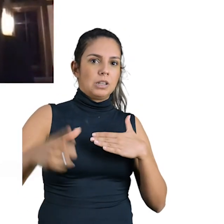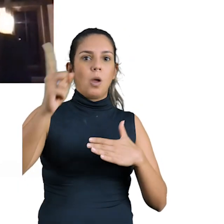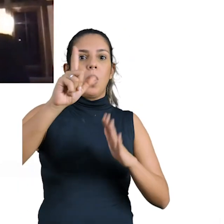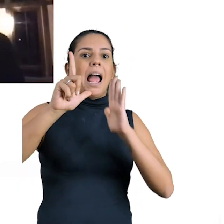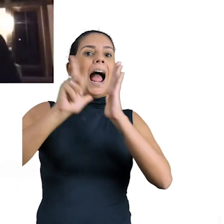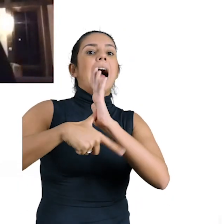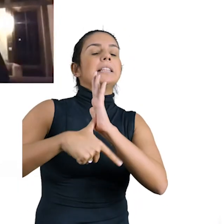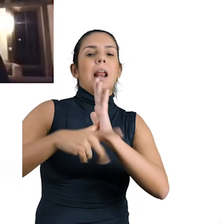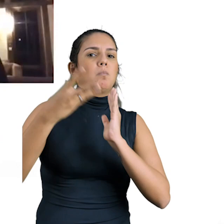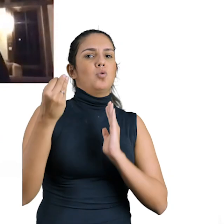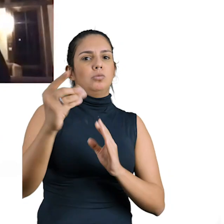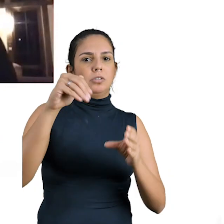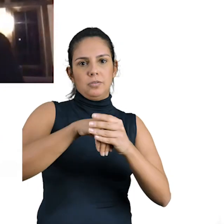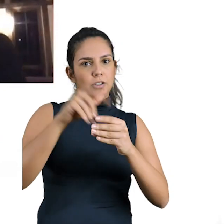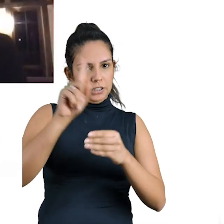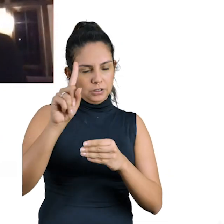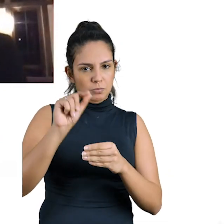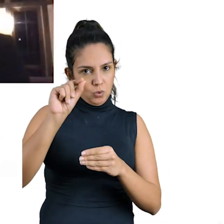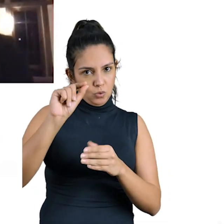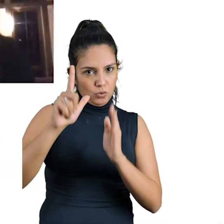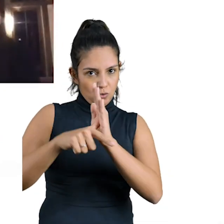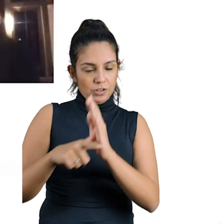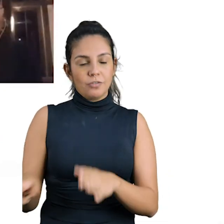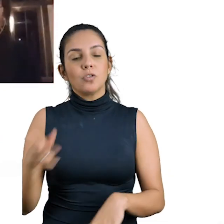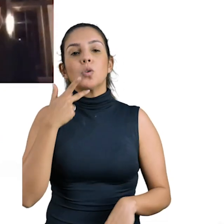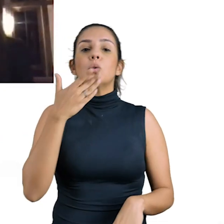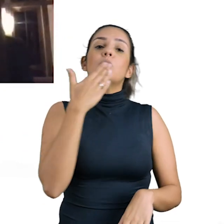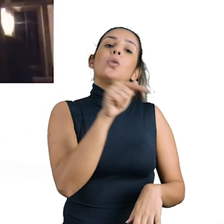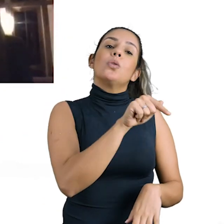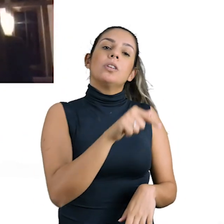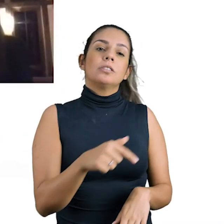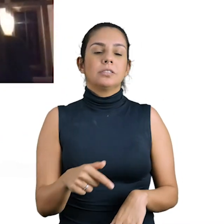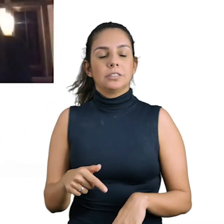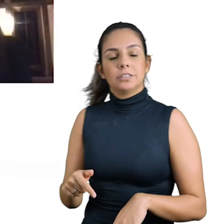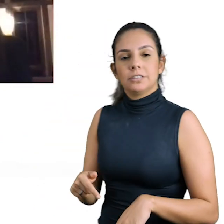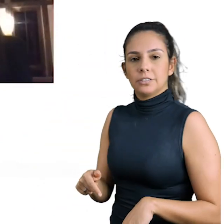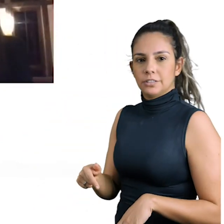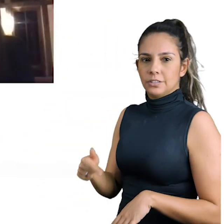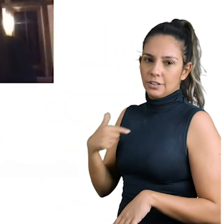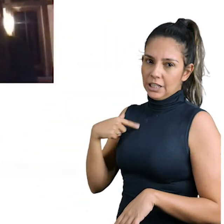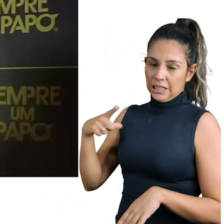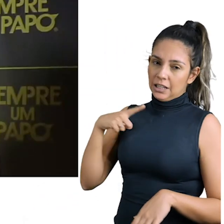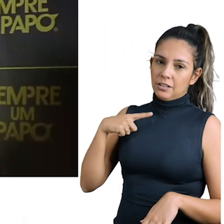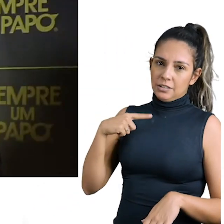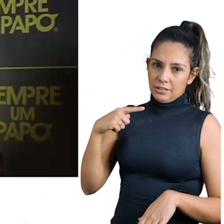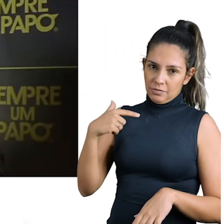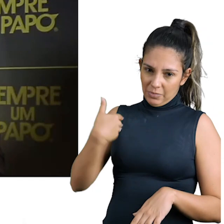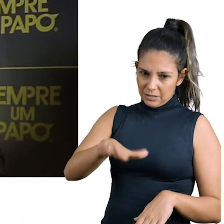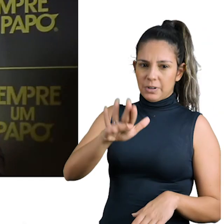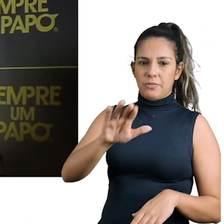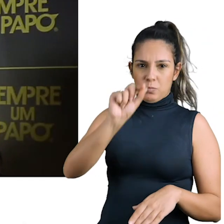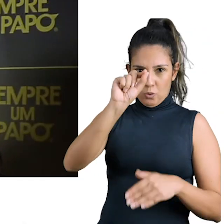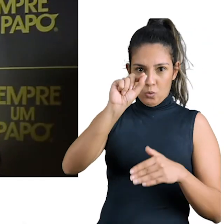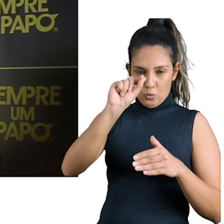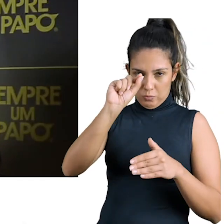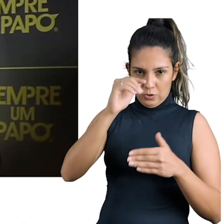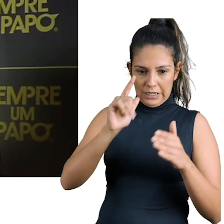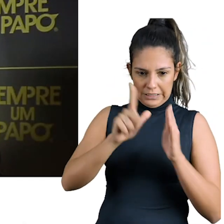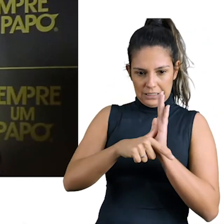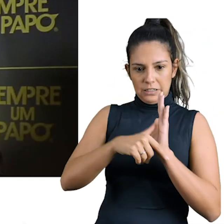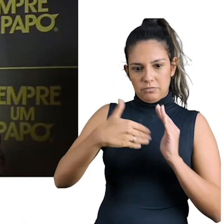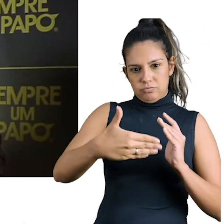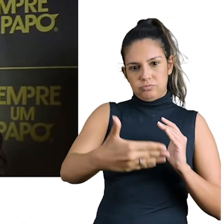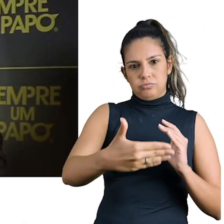postergássemos demais as eleições no Brasil. Qual é o seu desejo, Afonso? Não, tem que passar para frente mesmo, já está